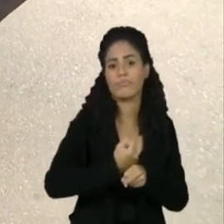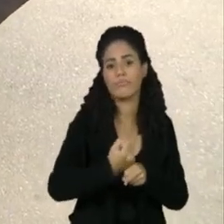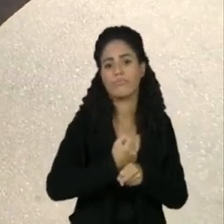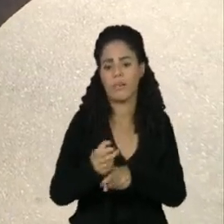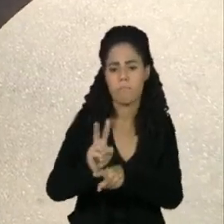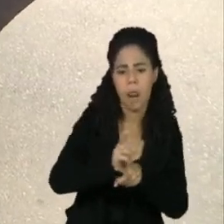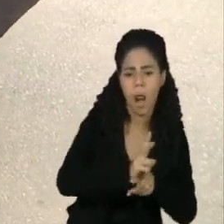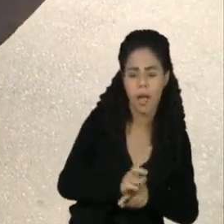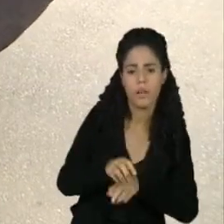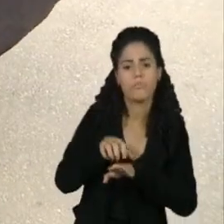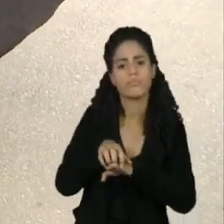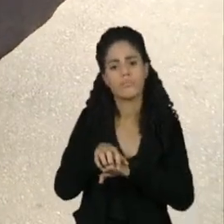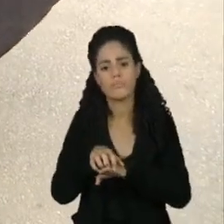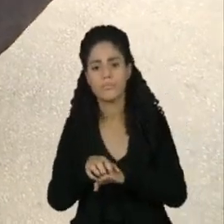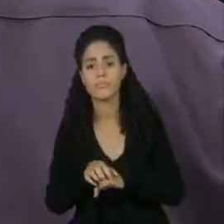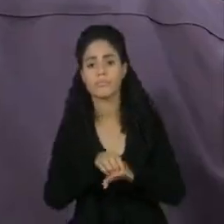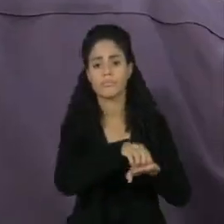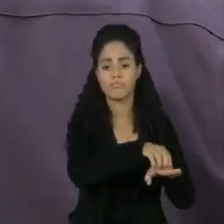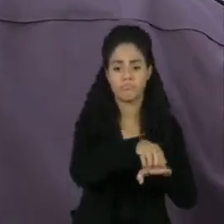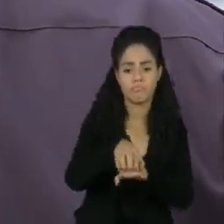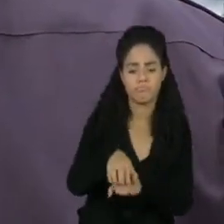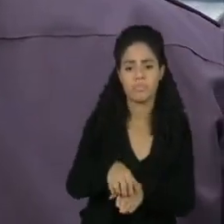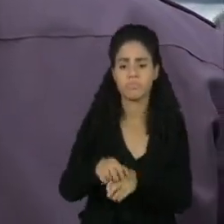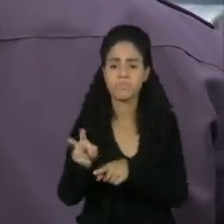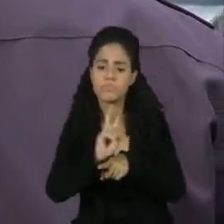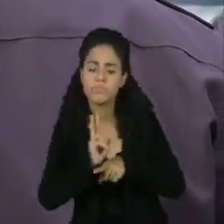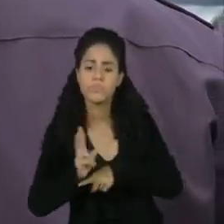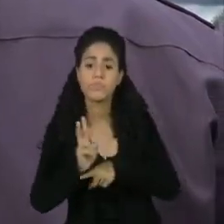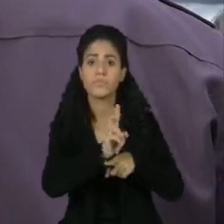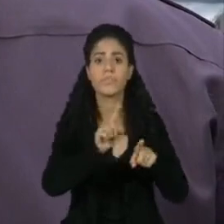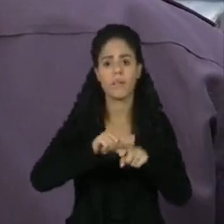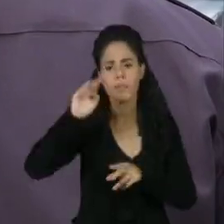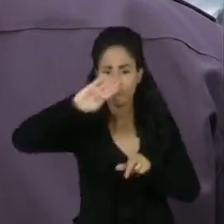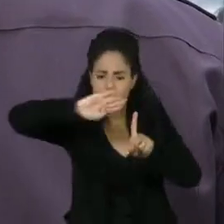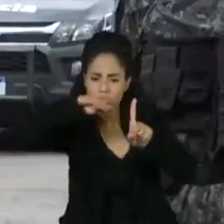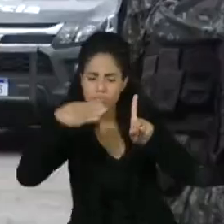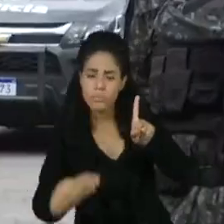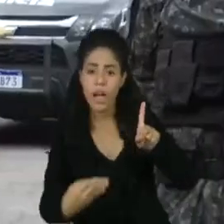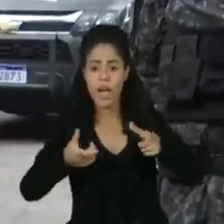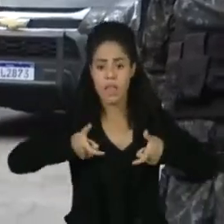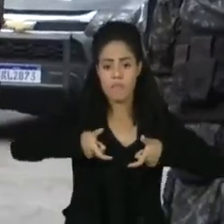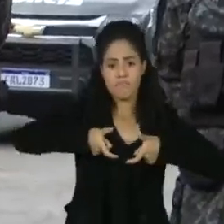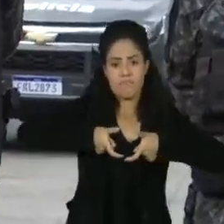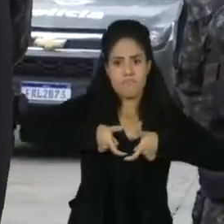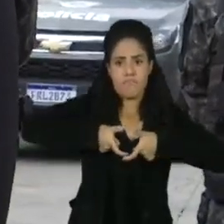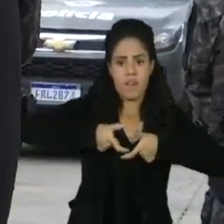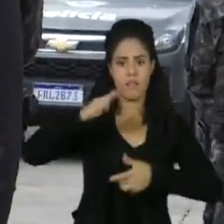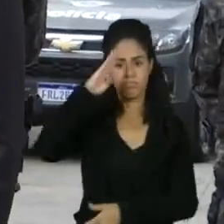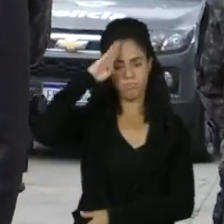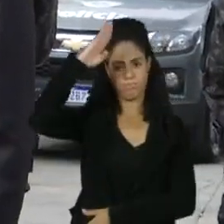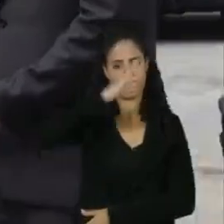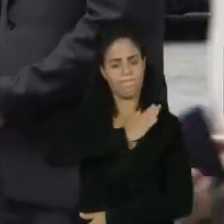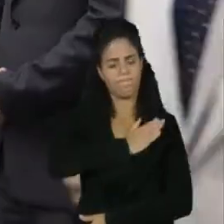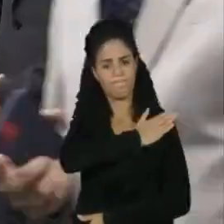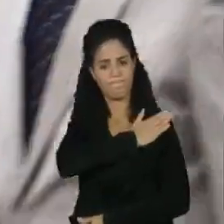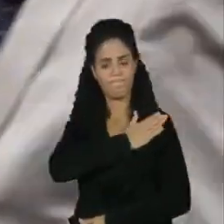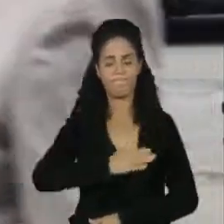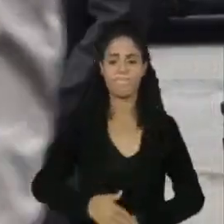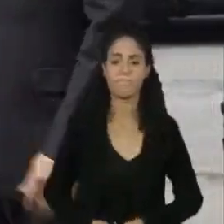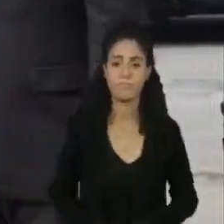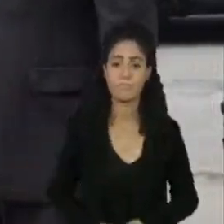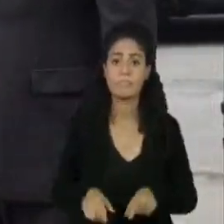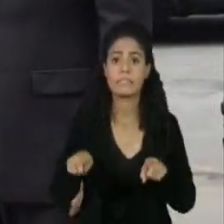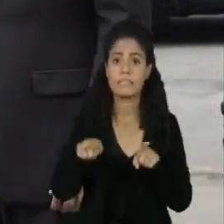rondas ostensivas Tobias Aguiar ele ainda foi homenageado com a medalha capitão PM Alberto Mendes Júnior